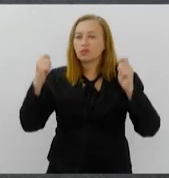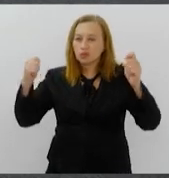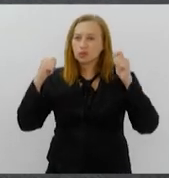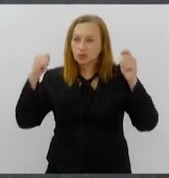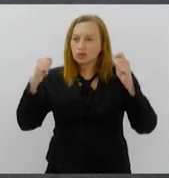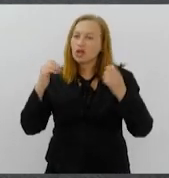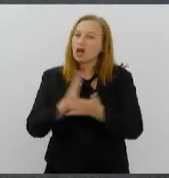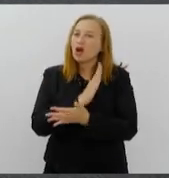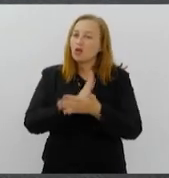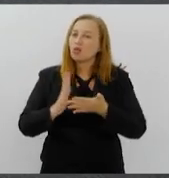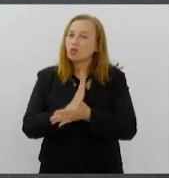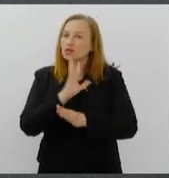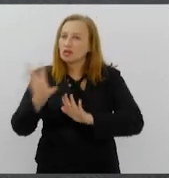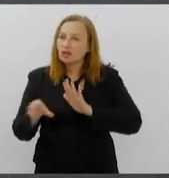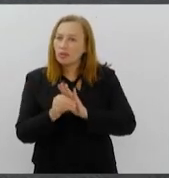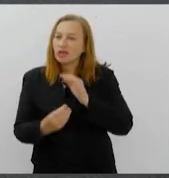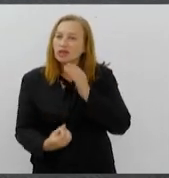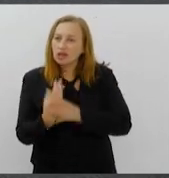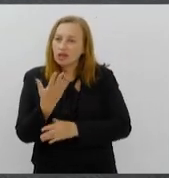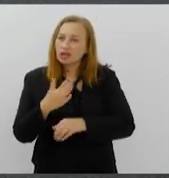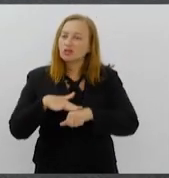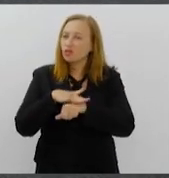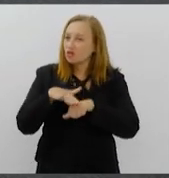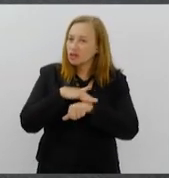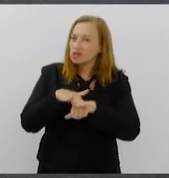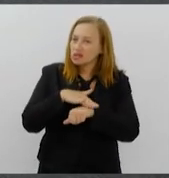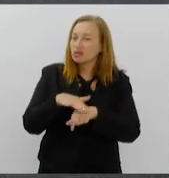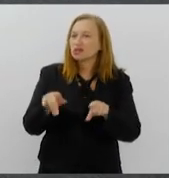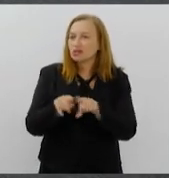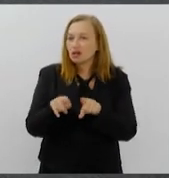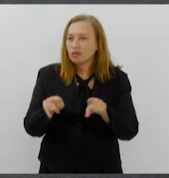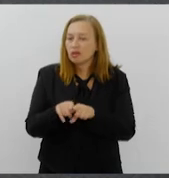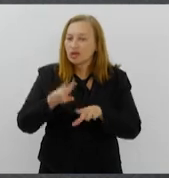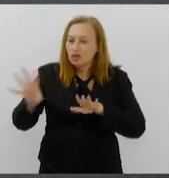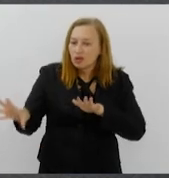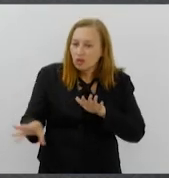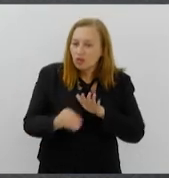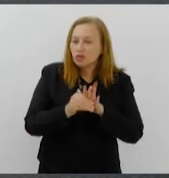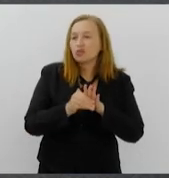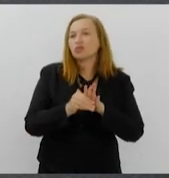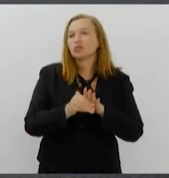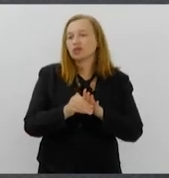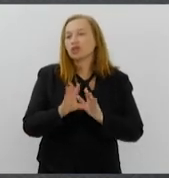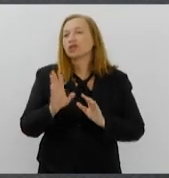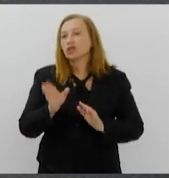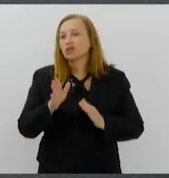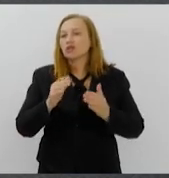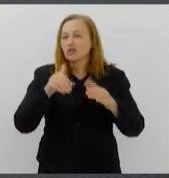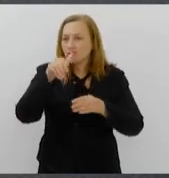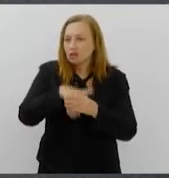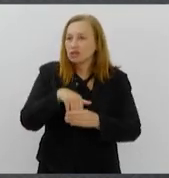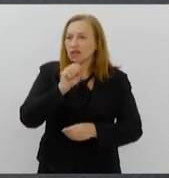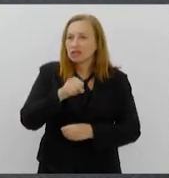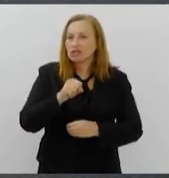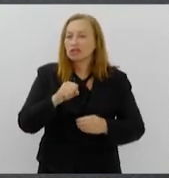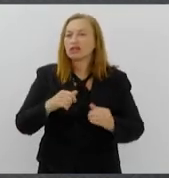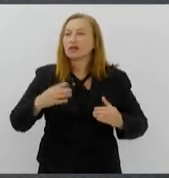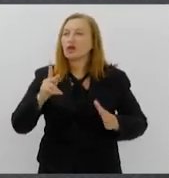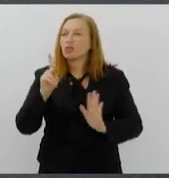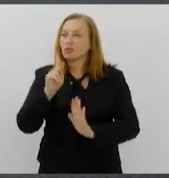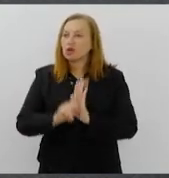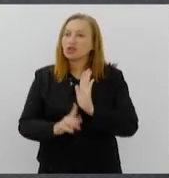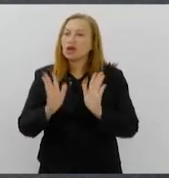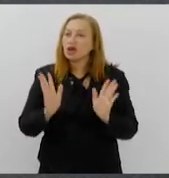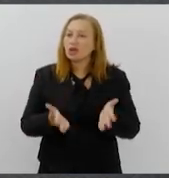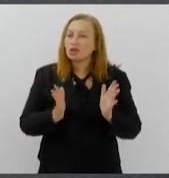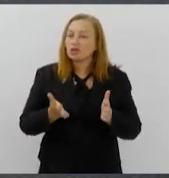emendas, até conversadas com o autor, que foram incorporadas. Vamos votar favoravelmente ao projeto.